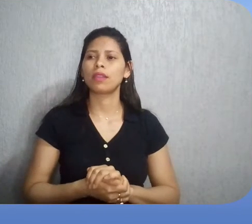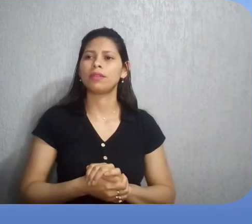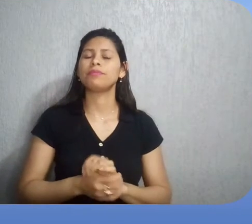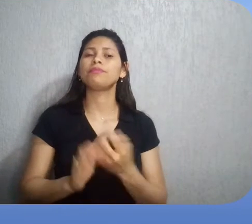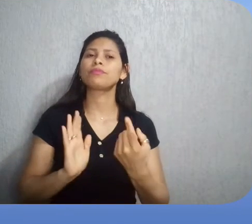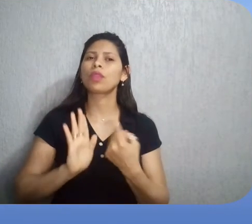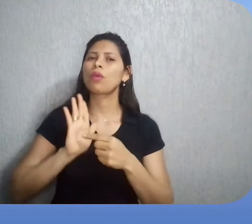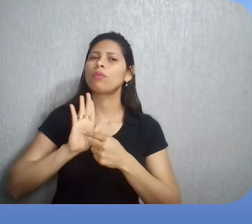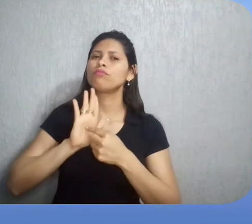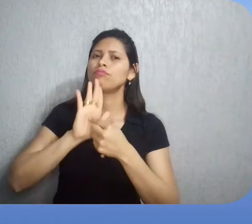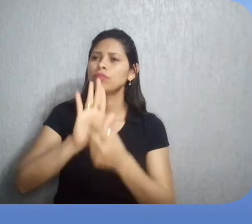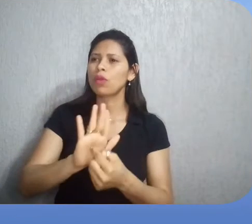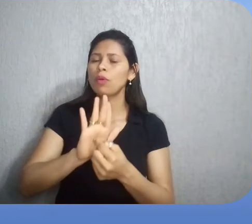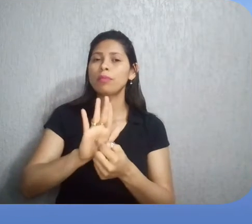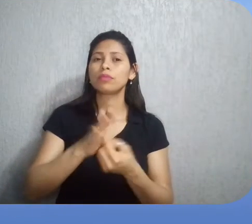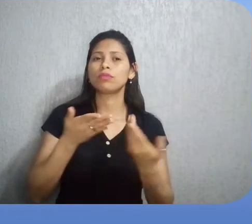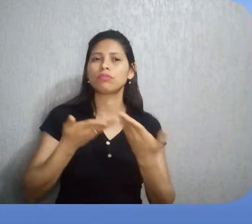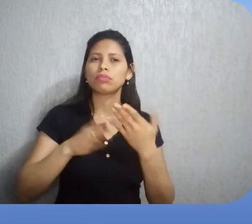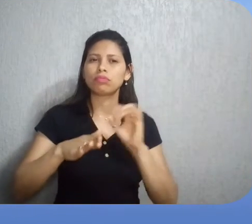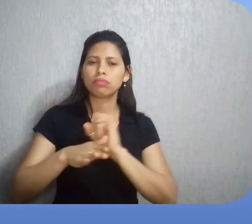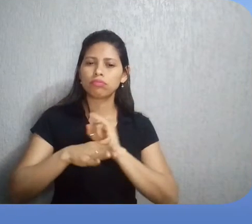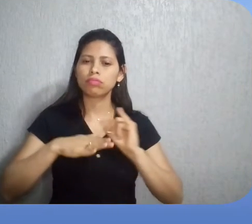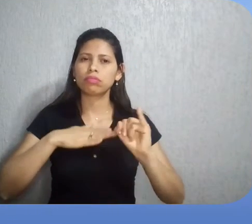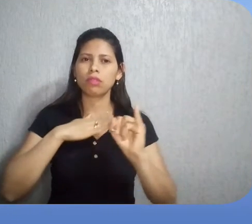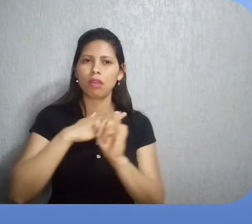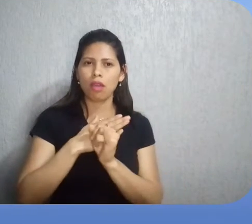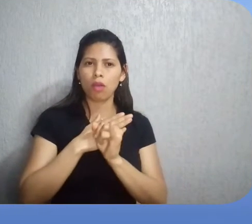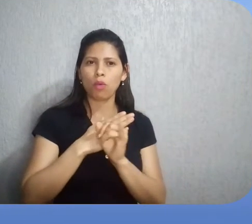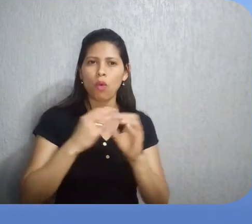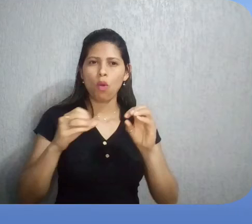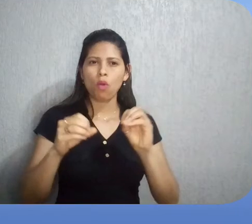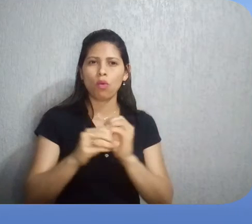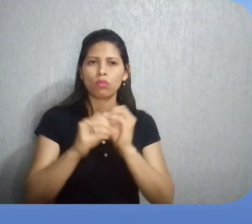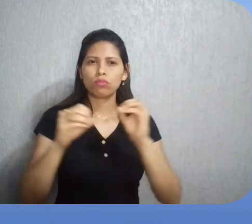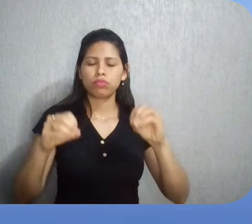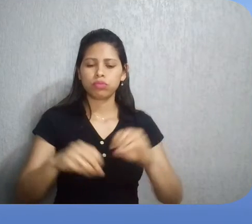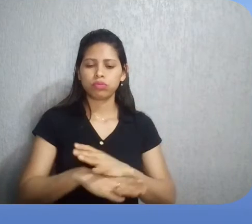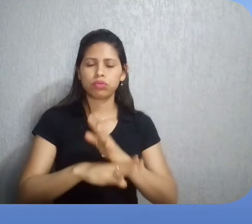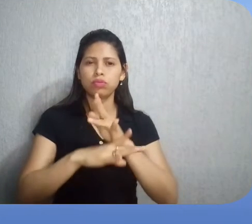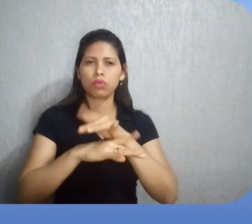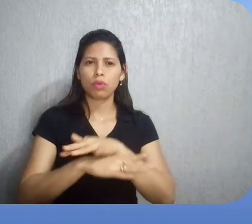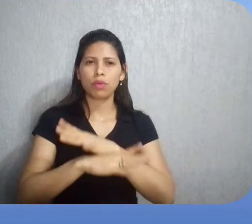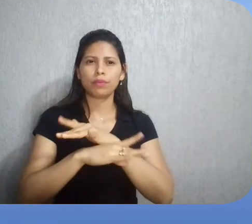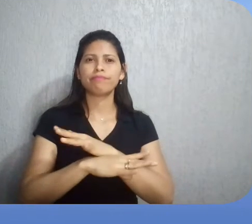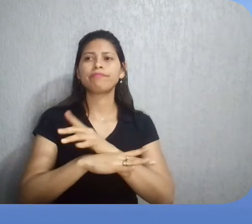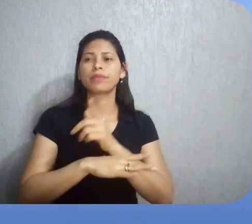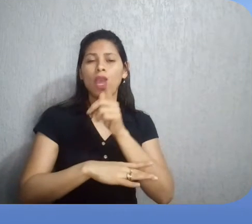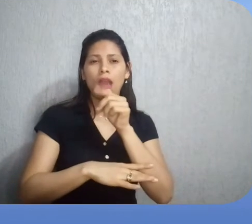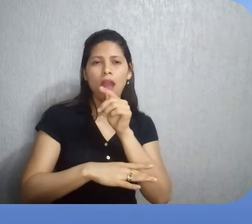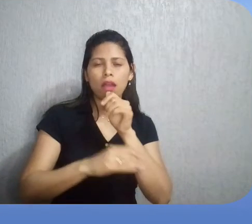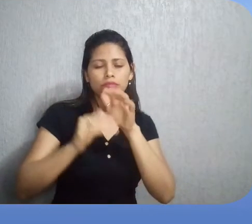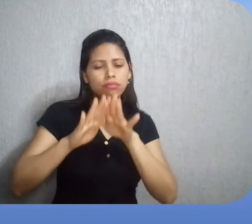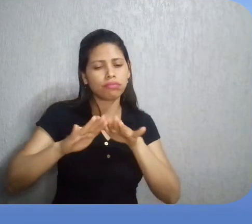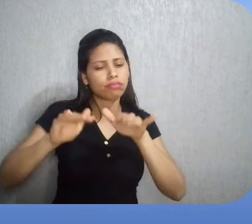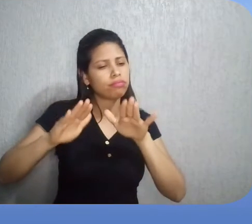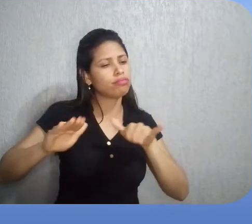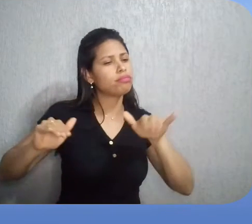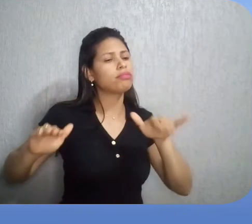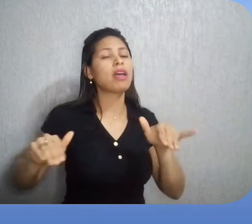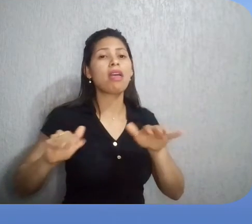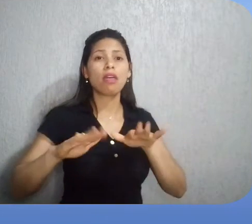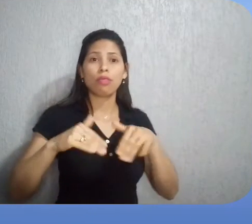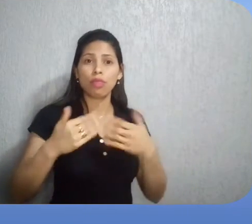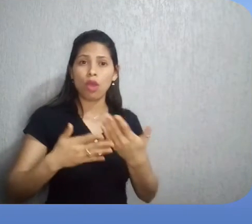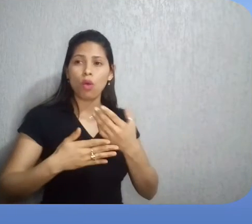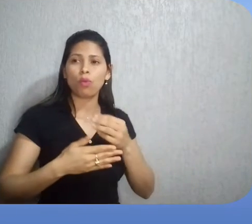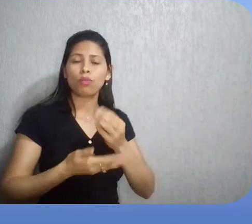Para exemplificar isso, eu trouxe aqui um slide mostrando como se forma uma ilha oceânica. Então, o magma